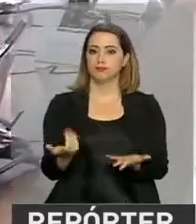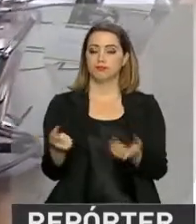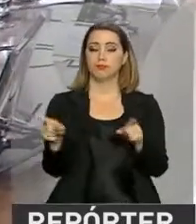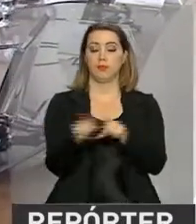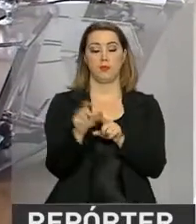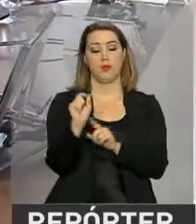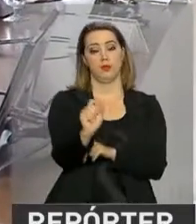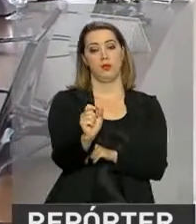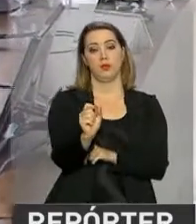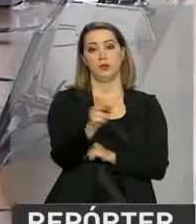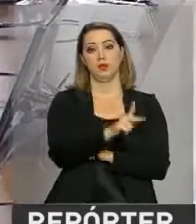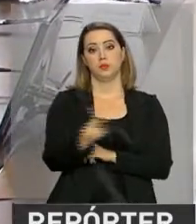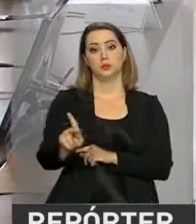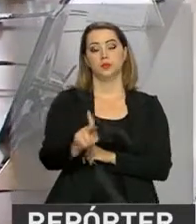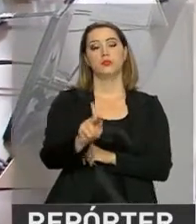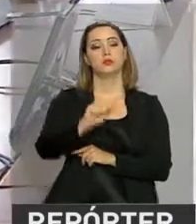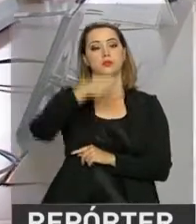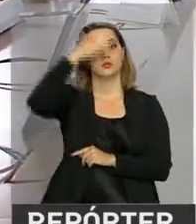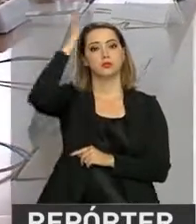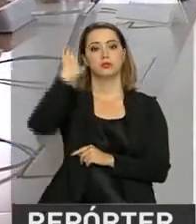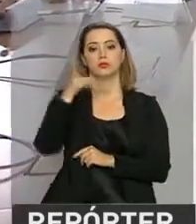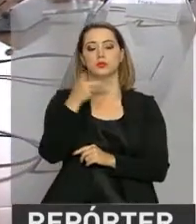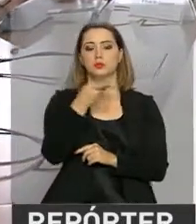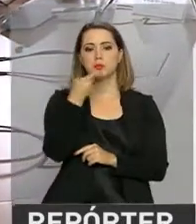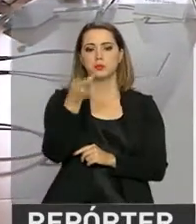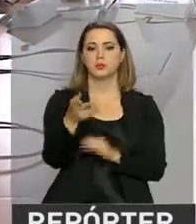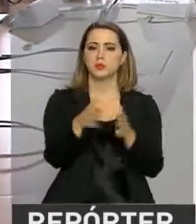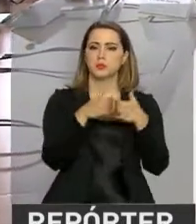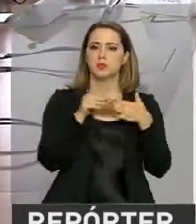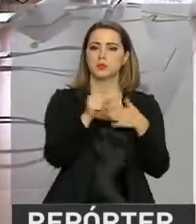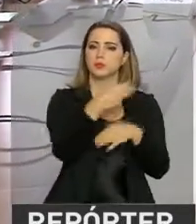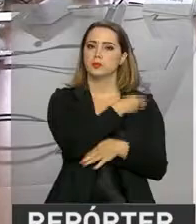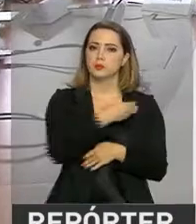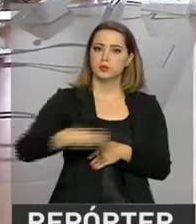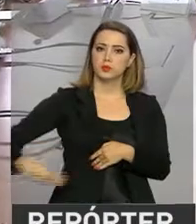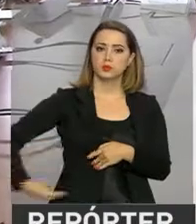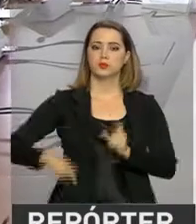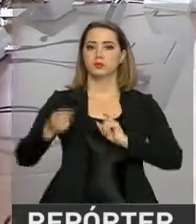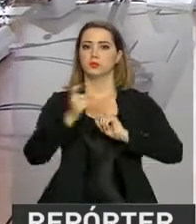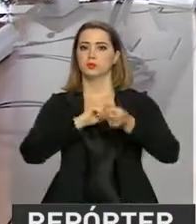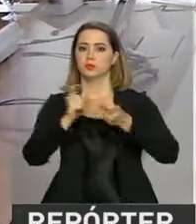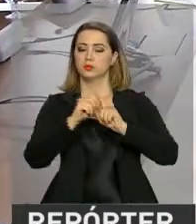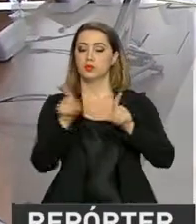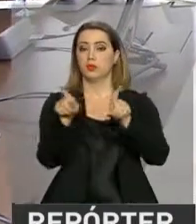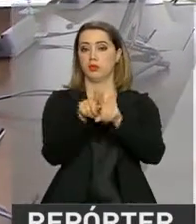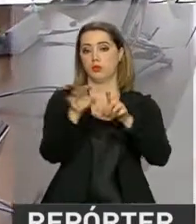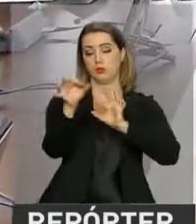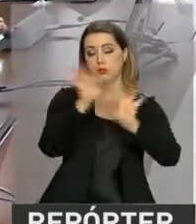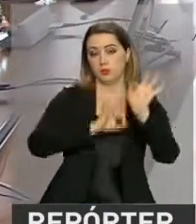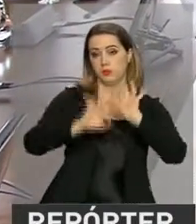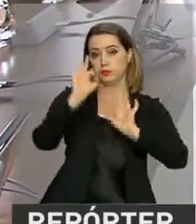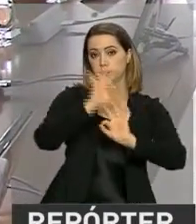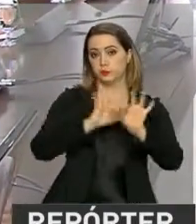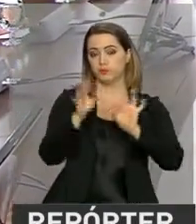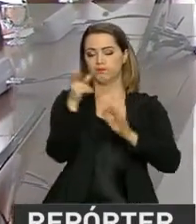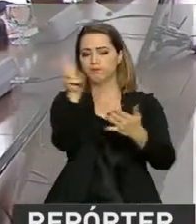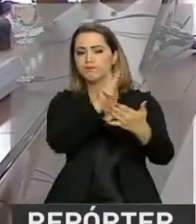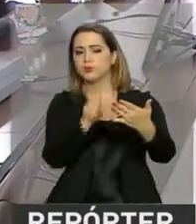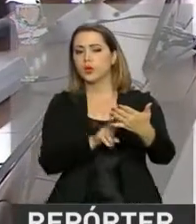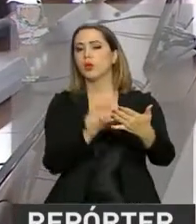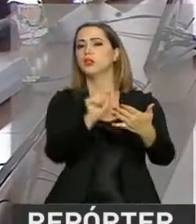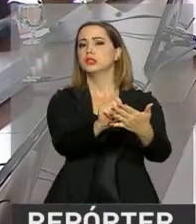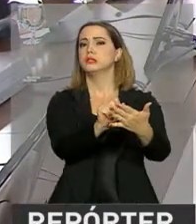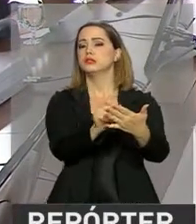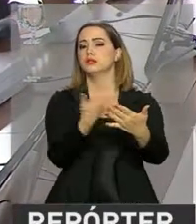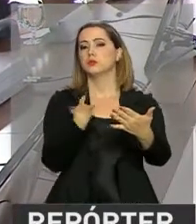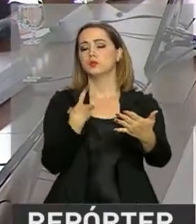Parola, disse que o presidente Temer já havia pedido aos ministros da Fazenda, Henrique Meirelles, e do Planejamento, Diogo de Oliveira, para analisar com